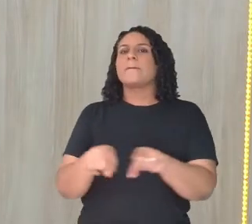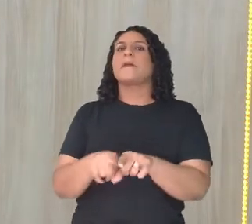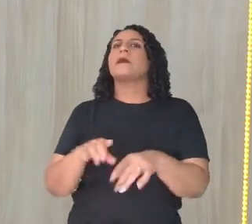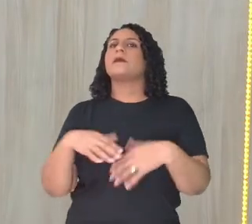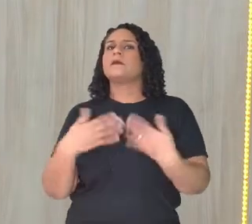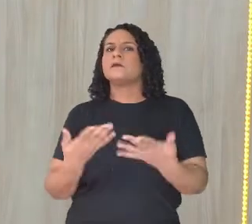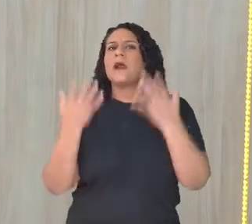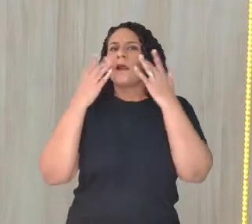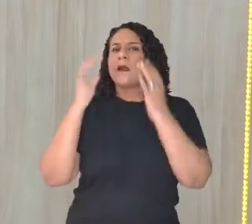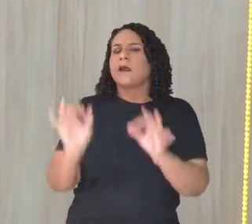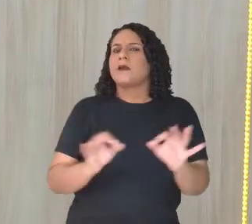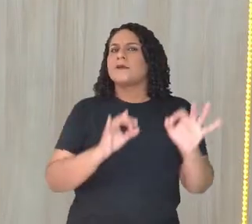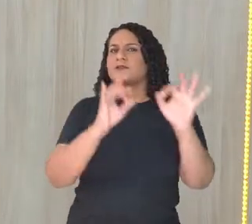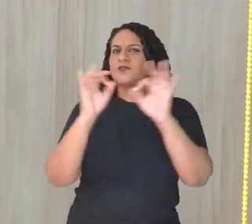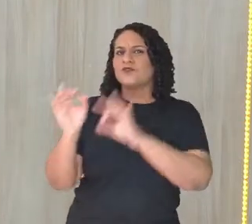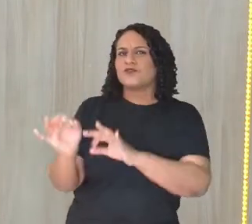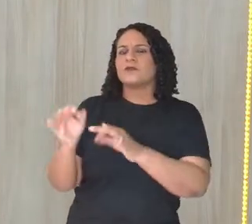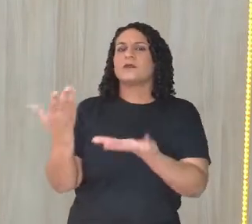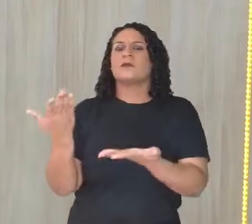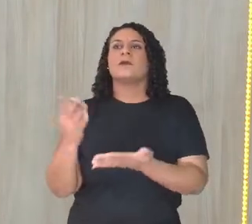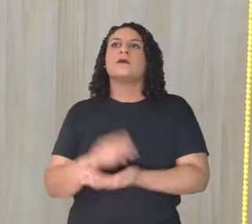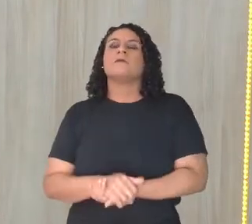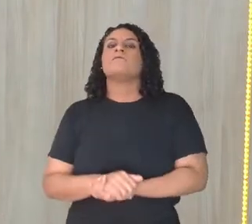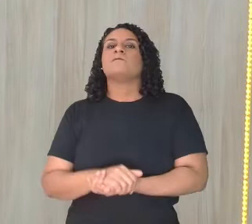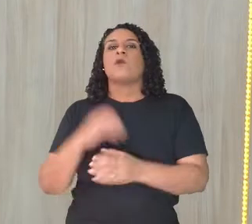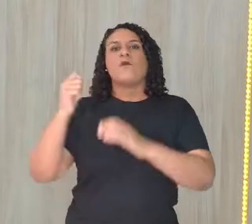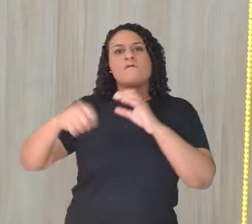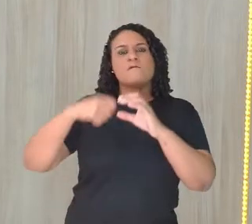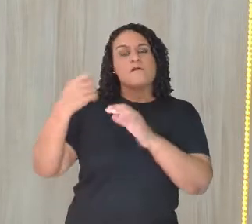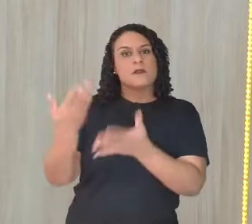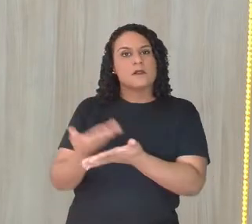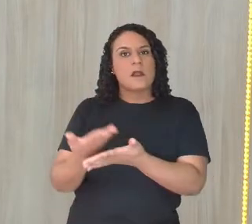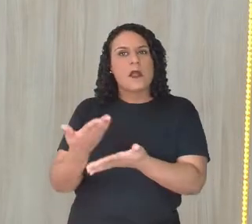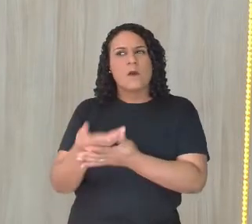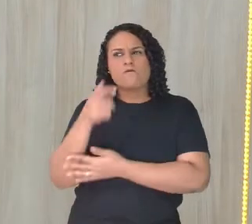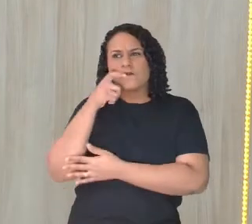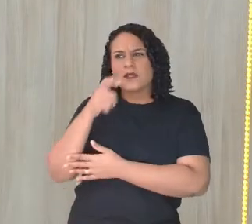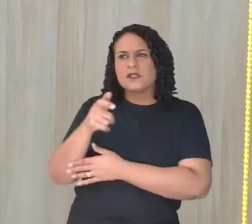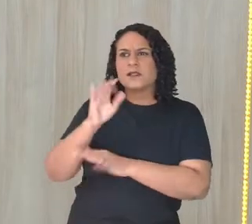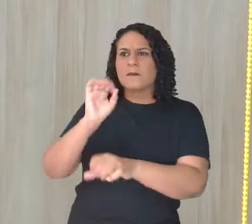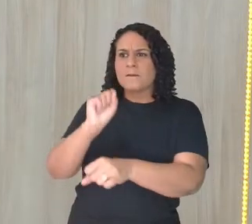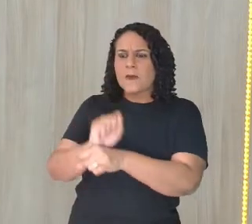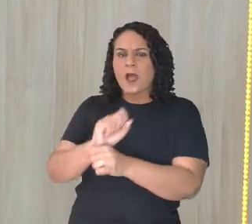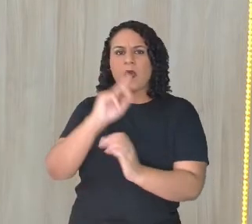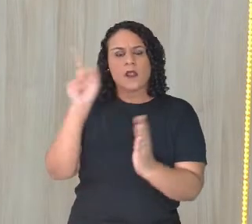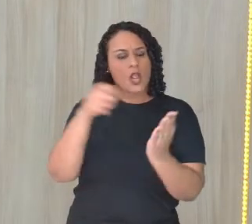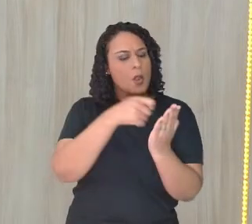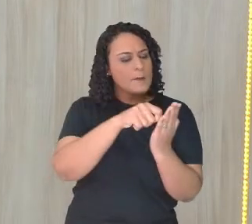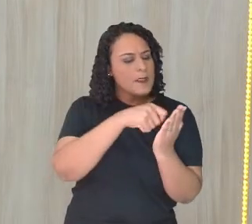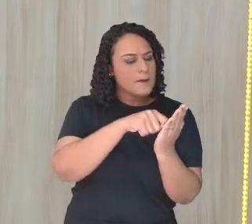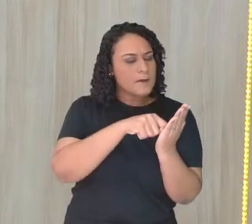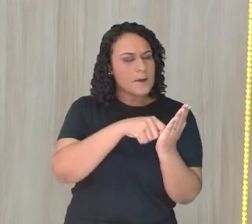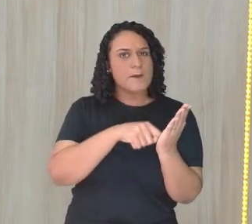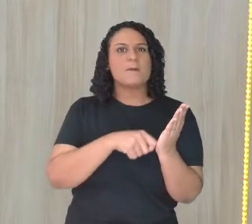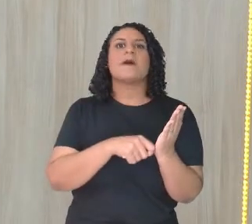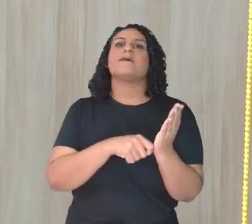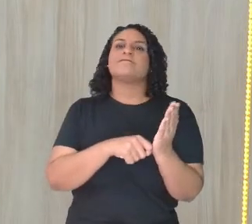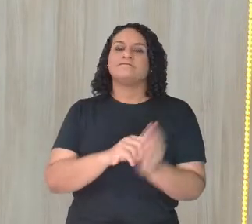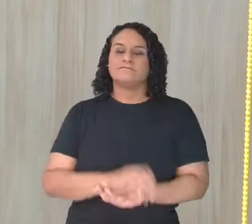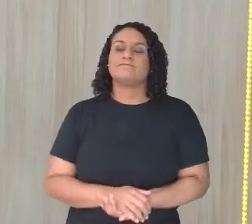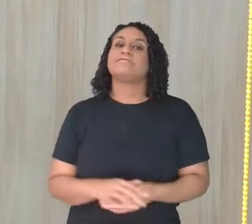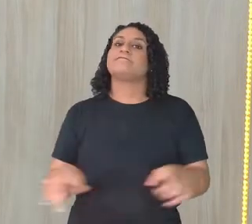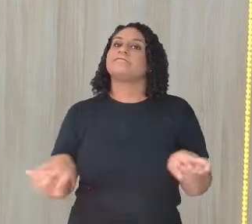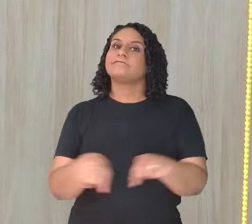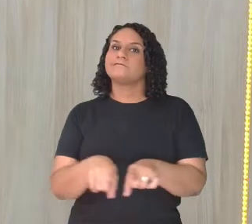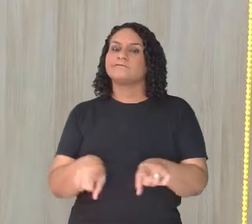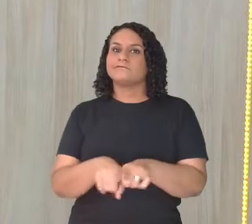mais interessante para fazer uma anotação, certo? Então, fica sempre lá no YouTube, no Educa Recife. Também